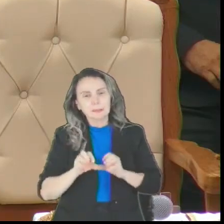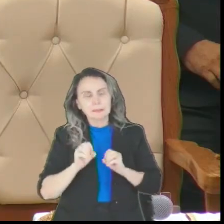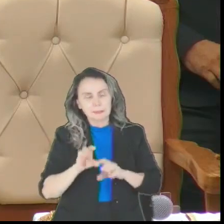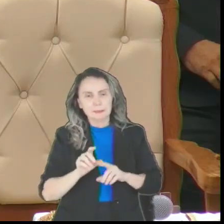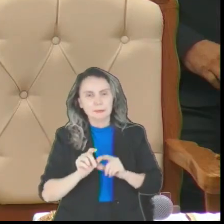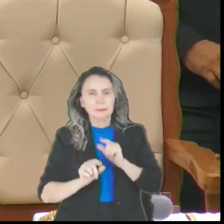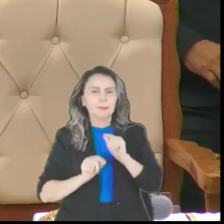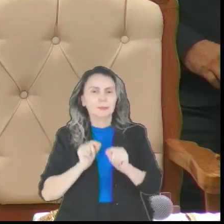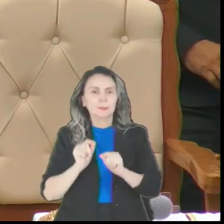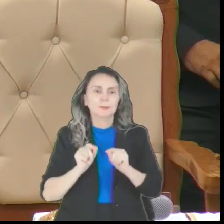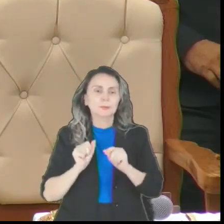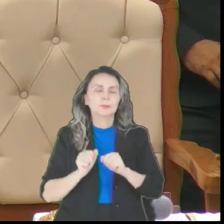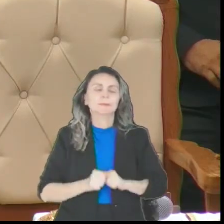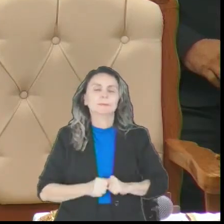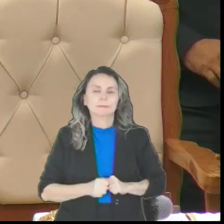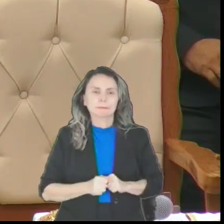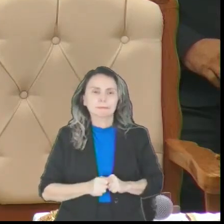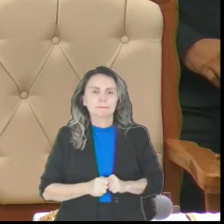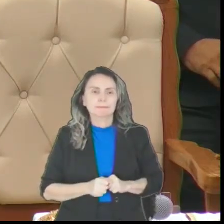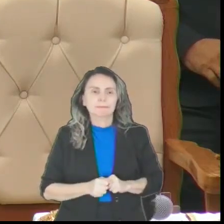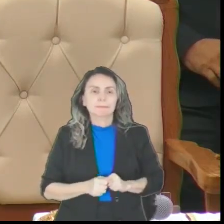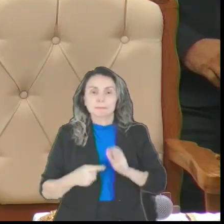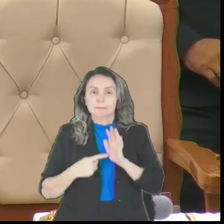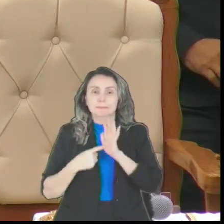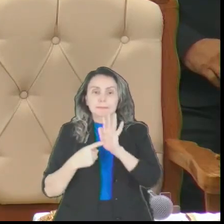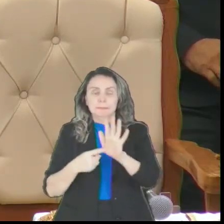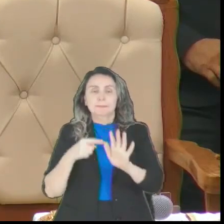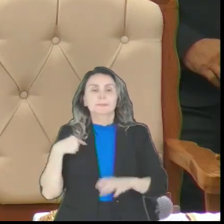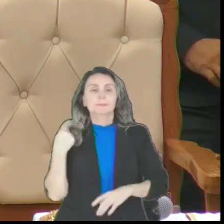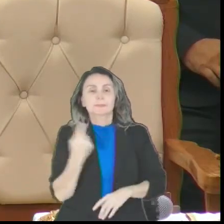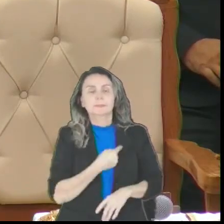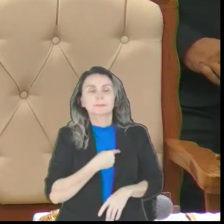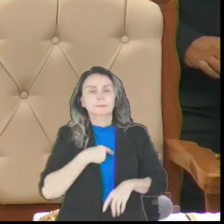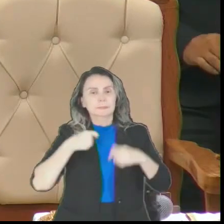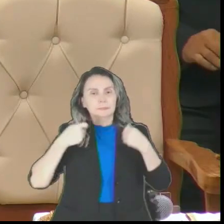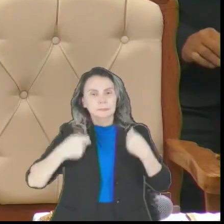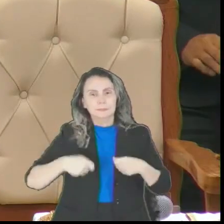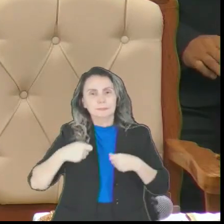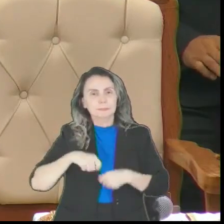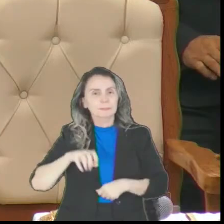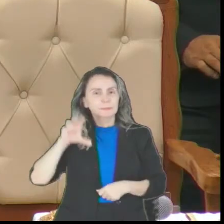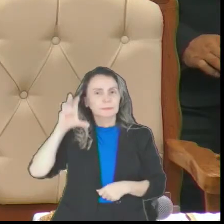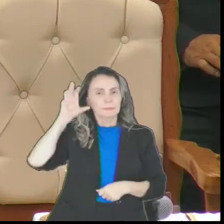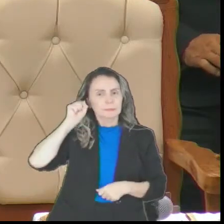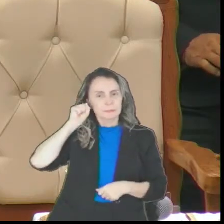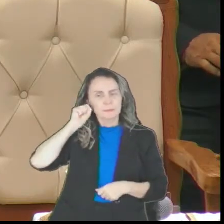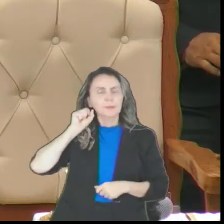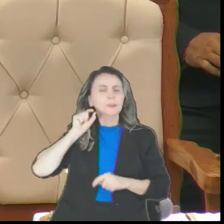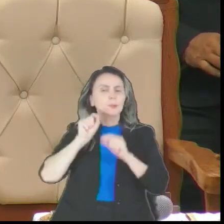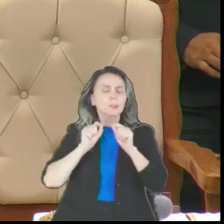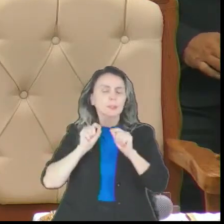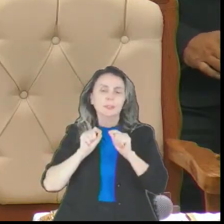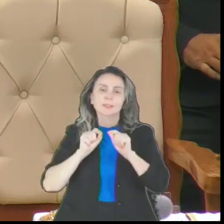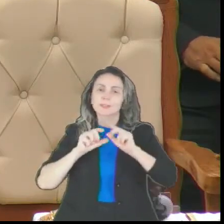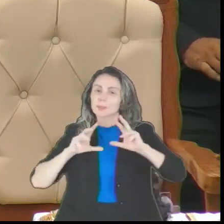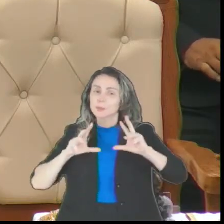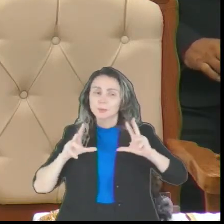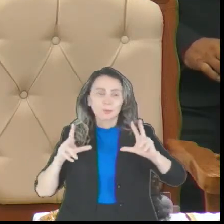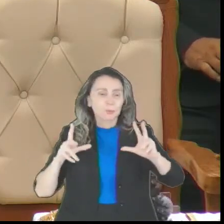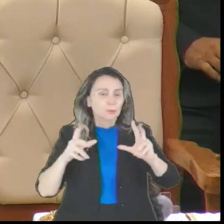vai revelar aquilo que nós precisávamos ouvir, que todos pecaram e